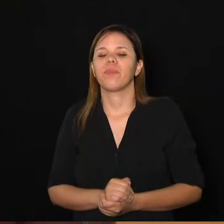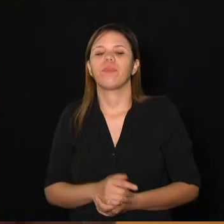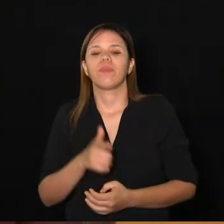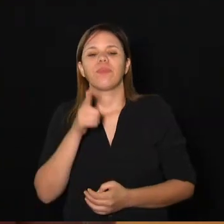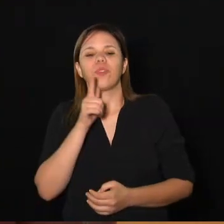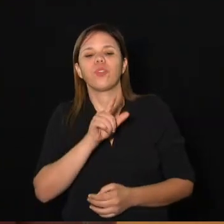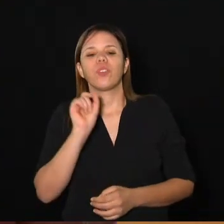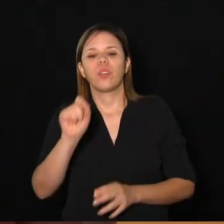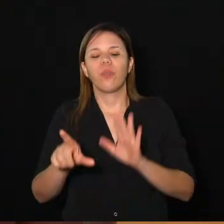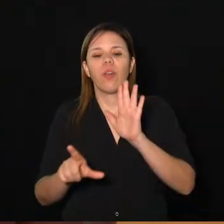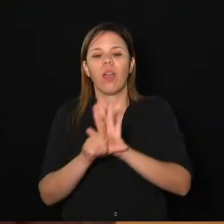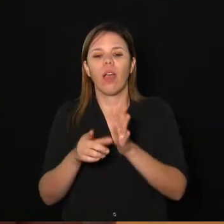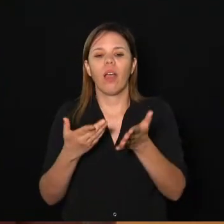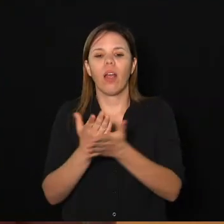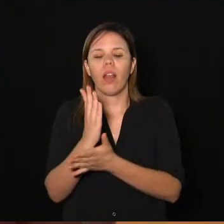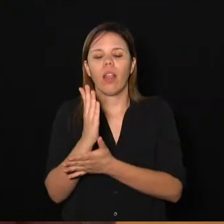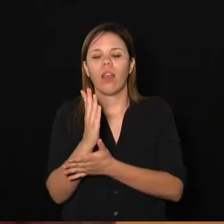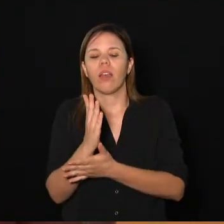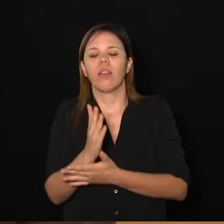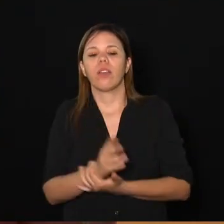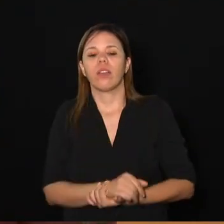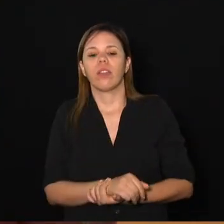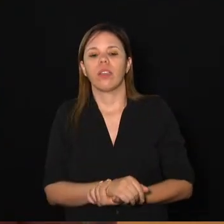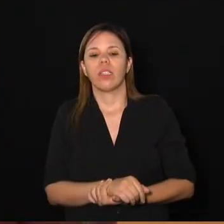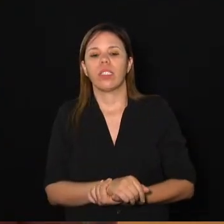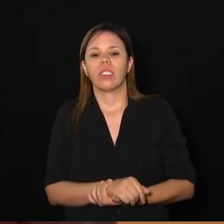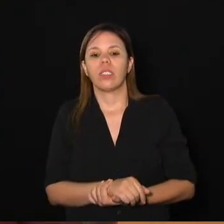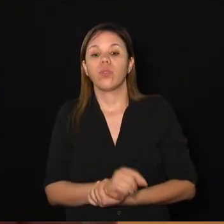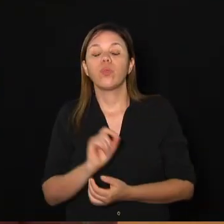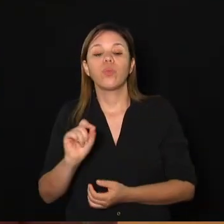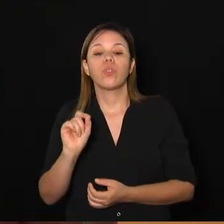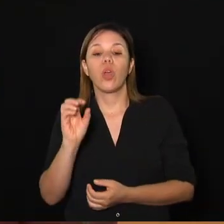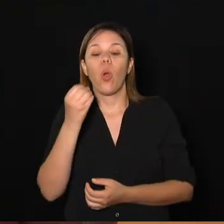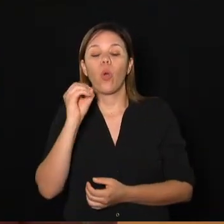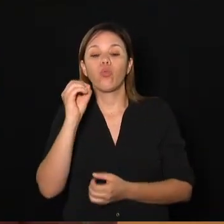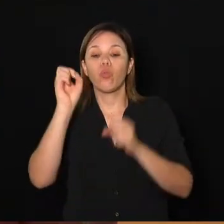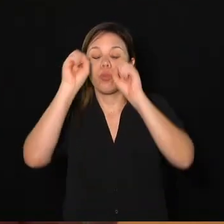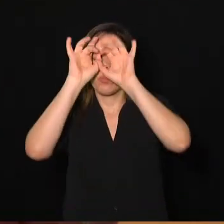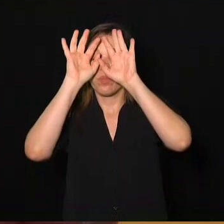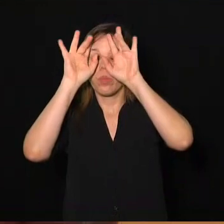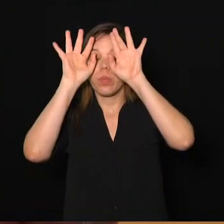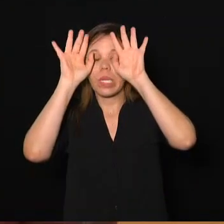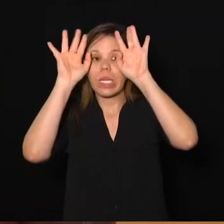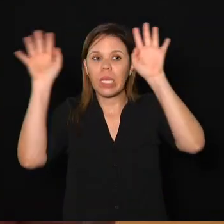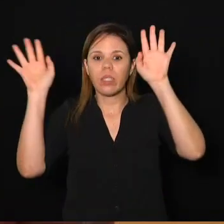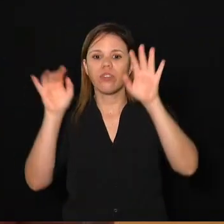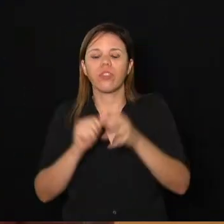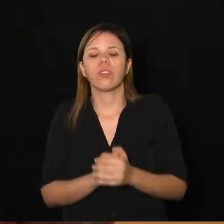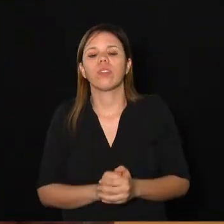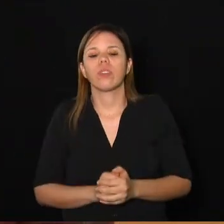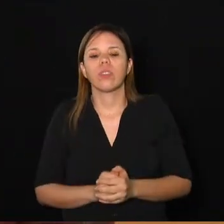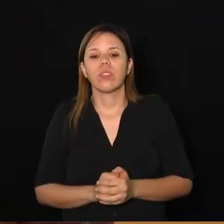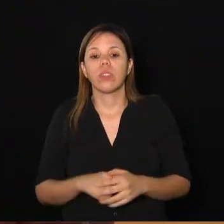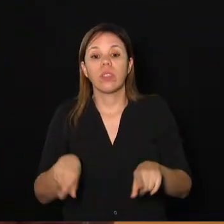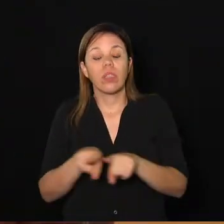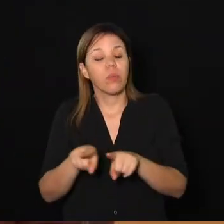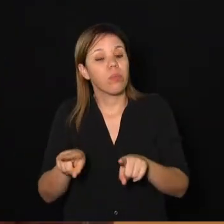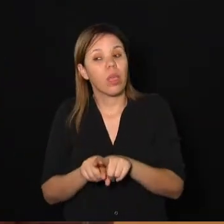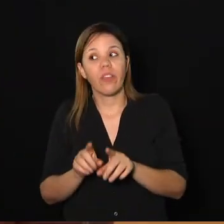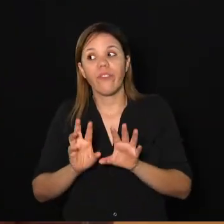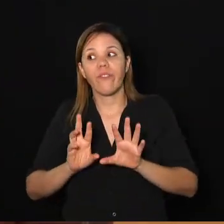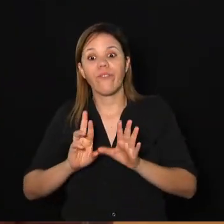brilhante aí surgiu então a possibilidade dos oftalmologistas também copiá-lo